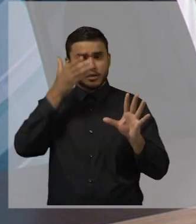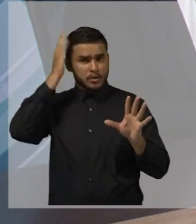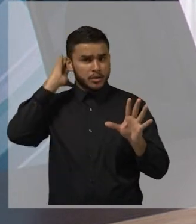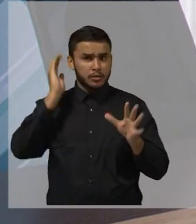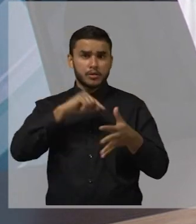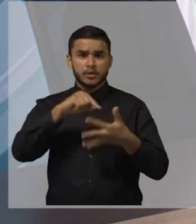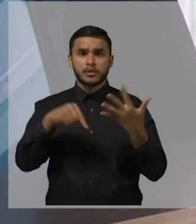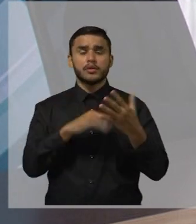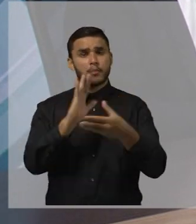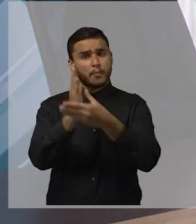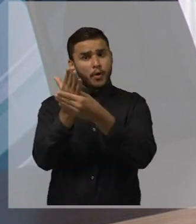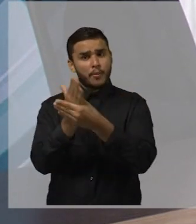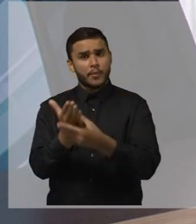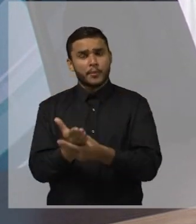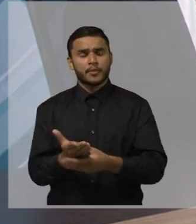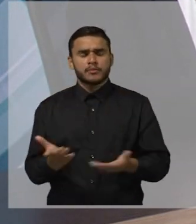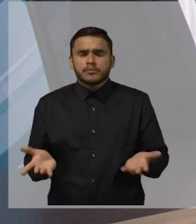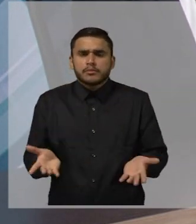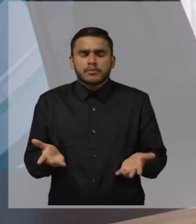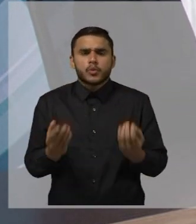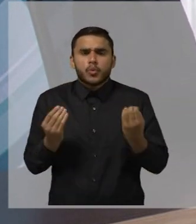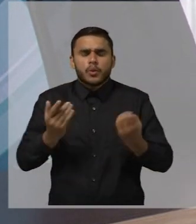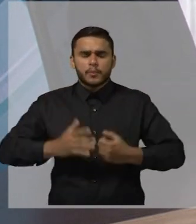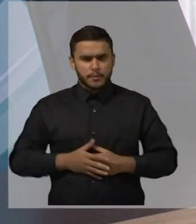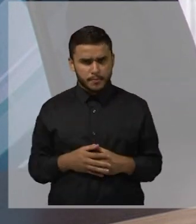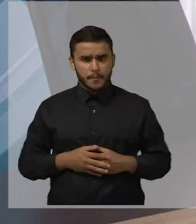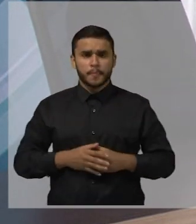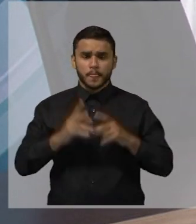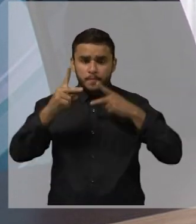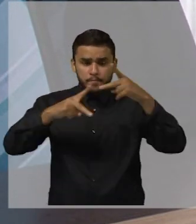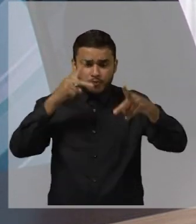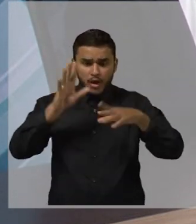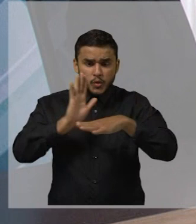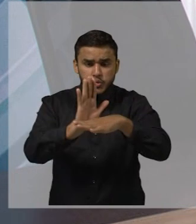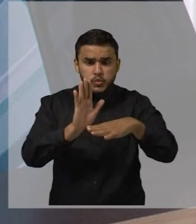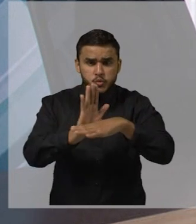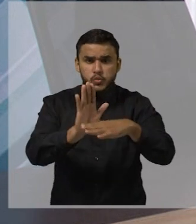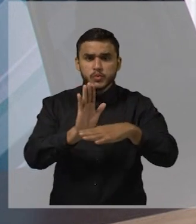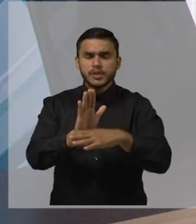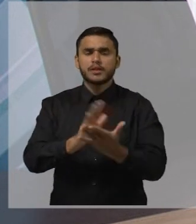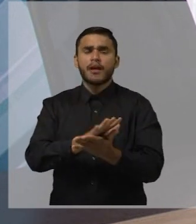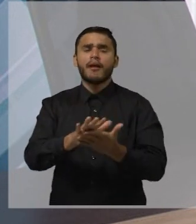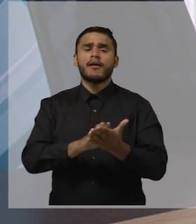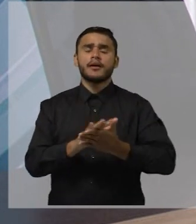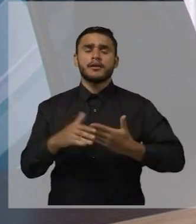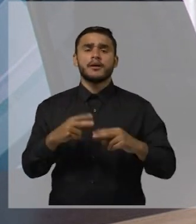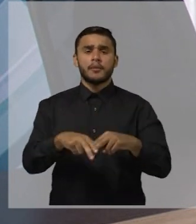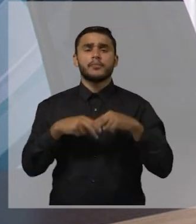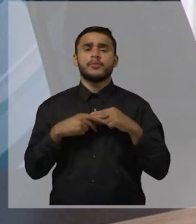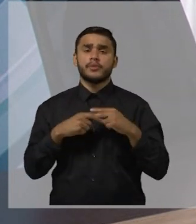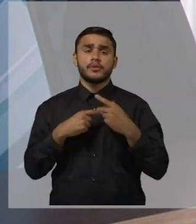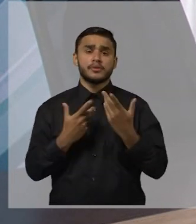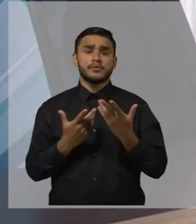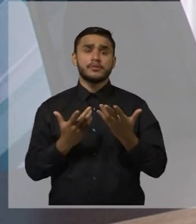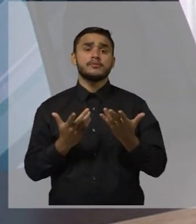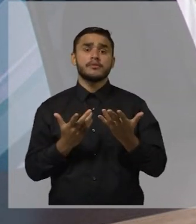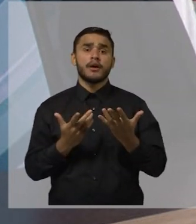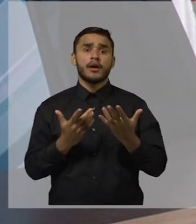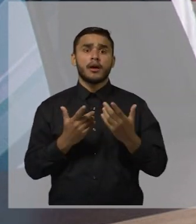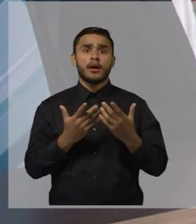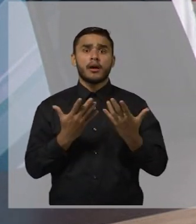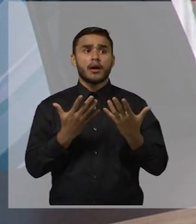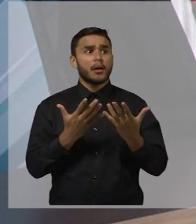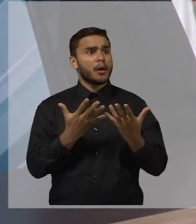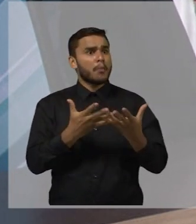que o patrimonialismo prevalecia, que realmente a priorização do interesse coletivo não era uma marca na ação desses governantes, e